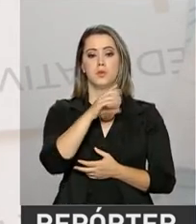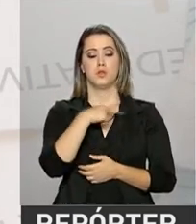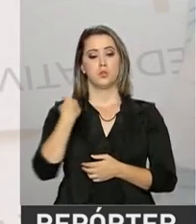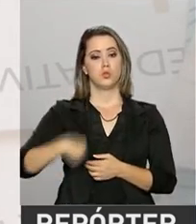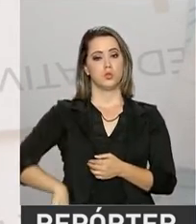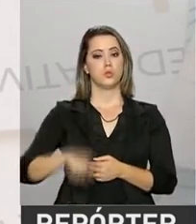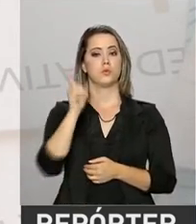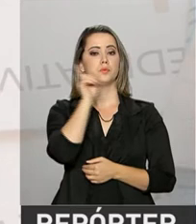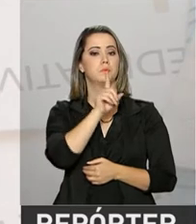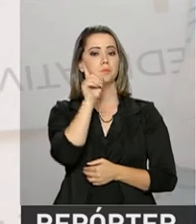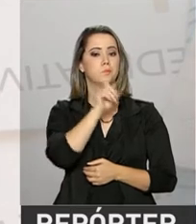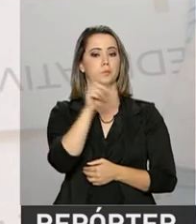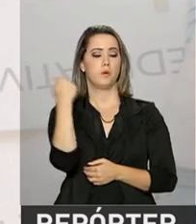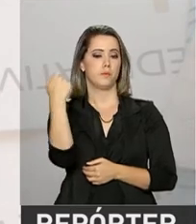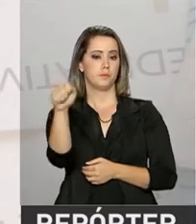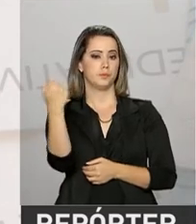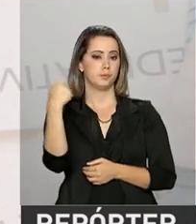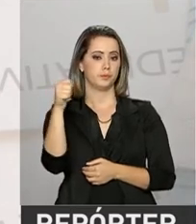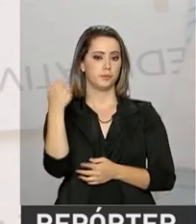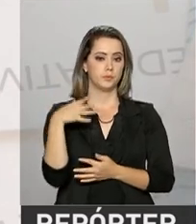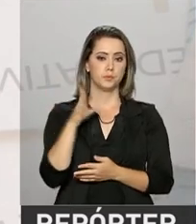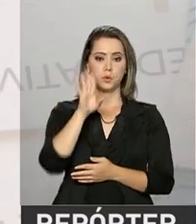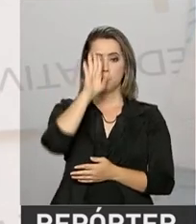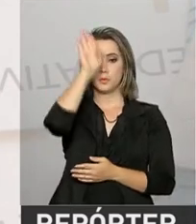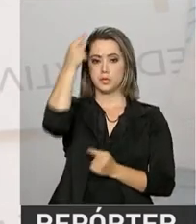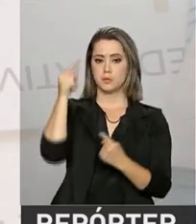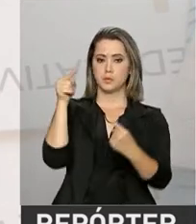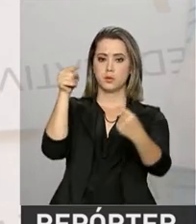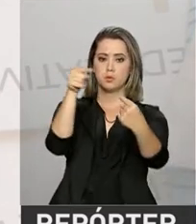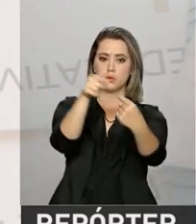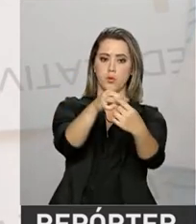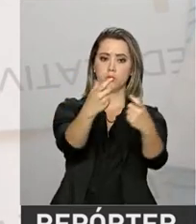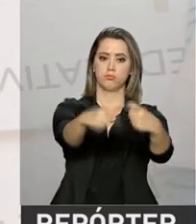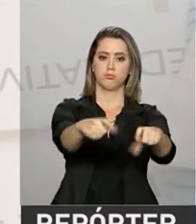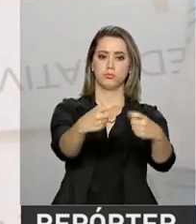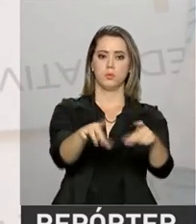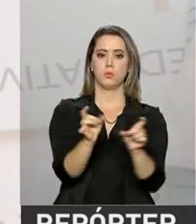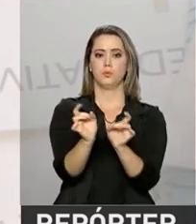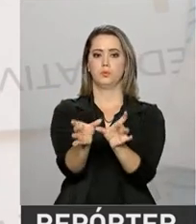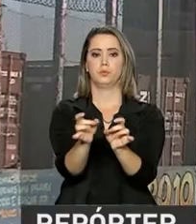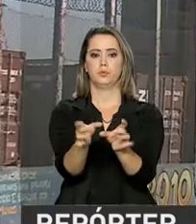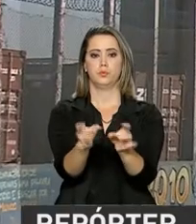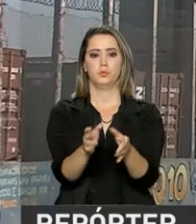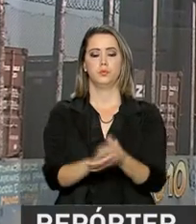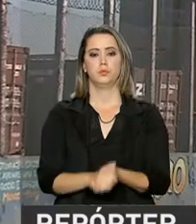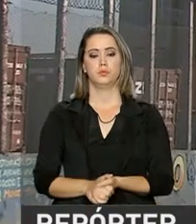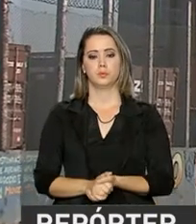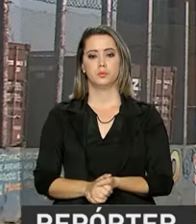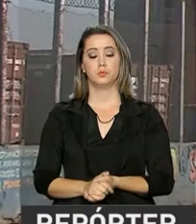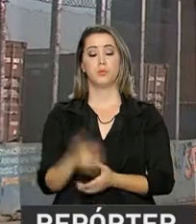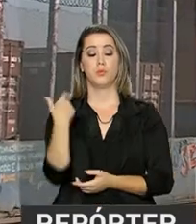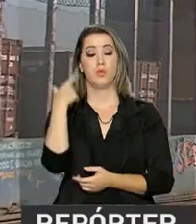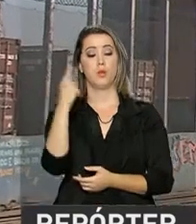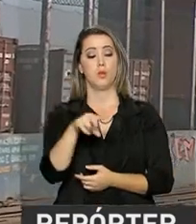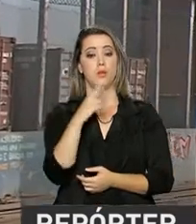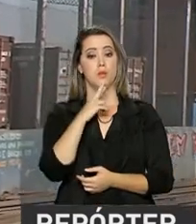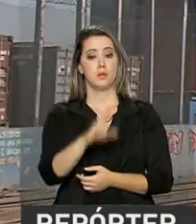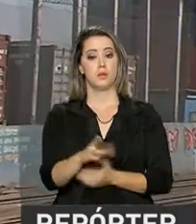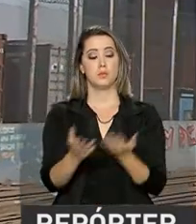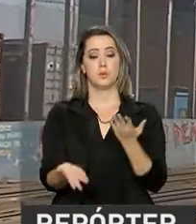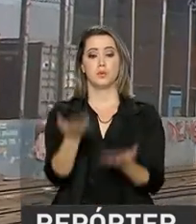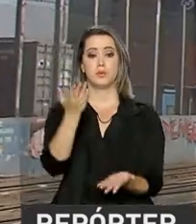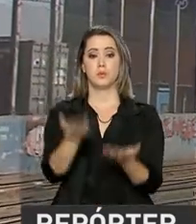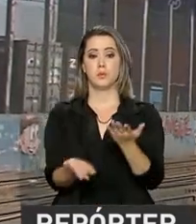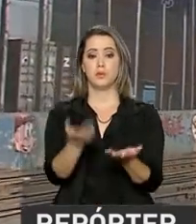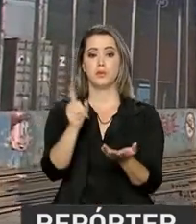unidos e argentina são os principais destinos das exportações brasileiras o resultado da balança comercial é